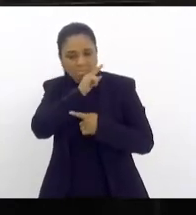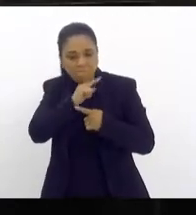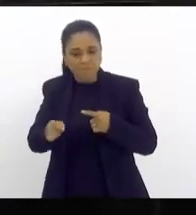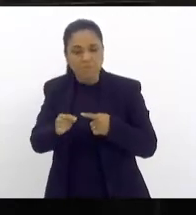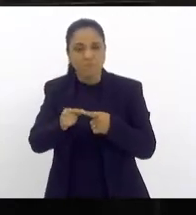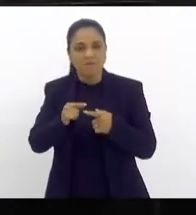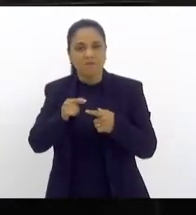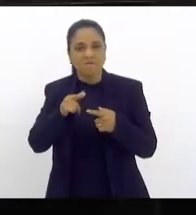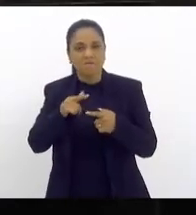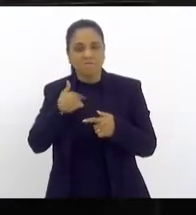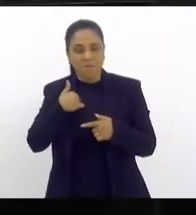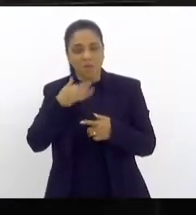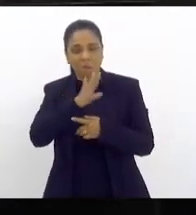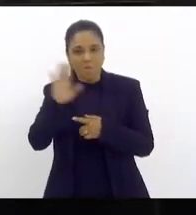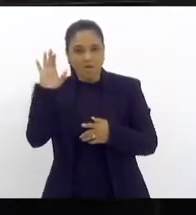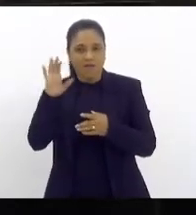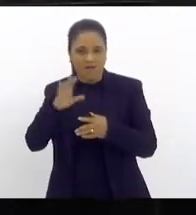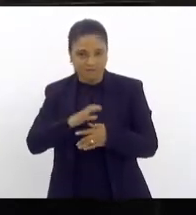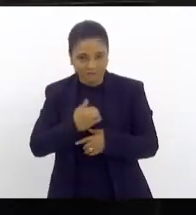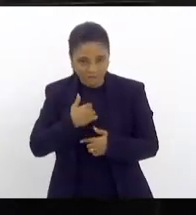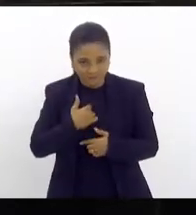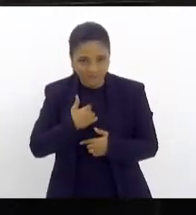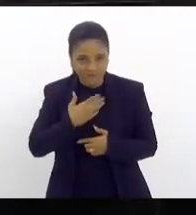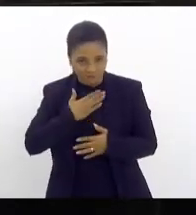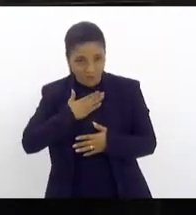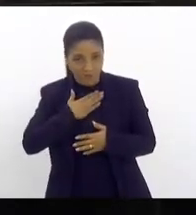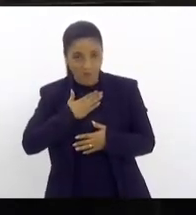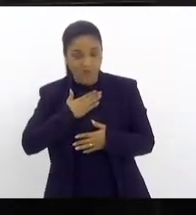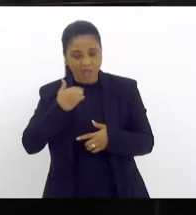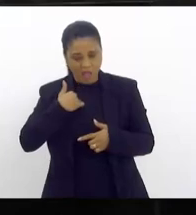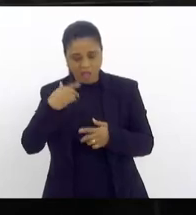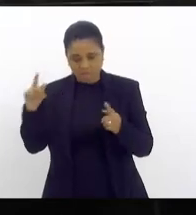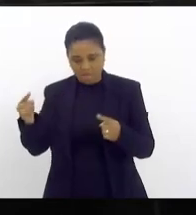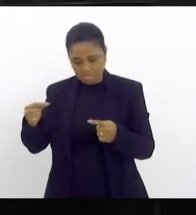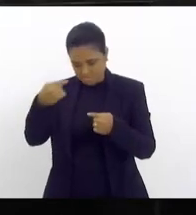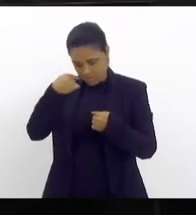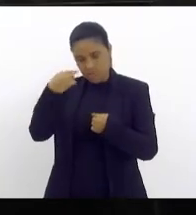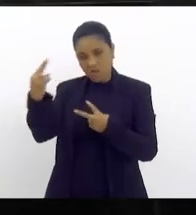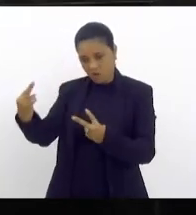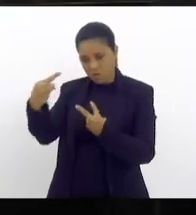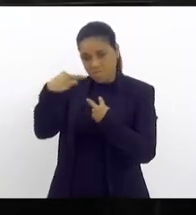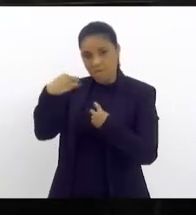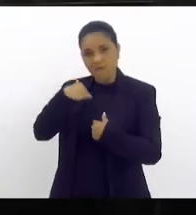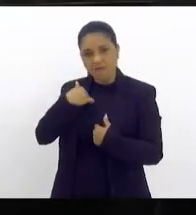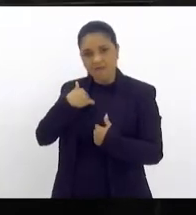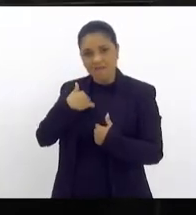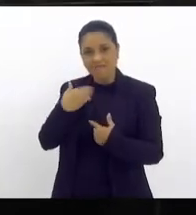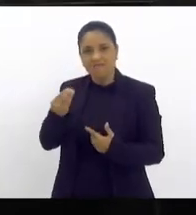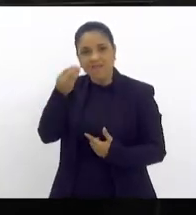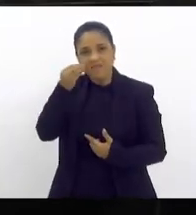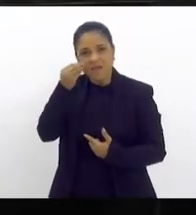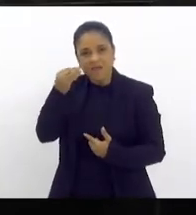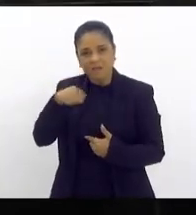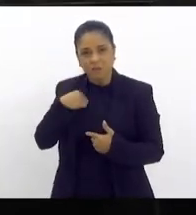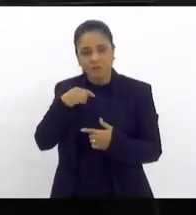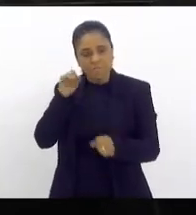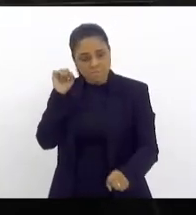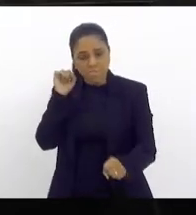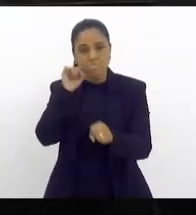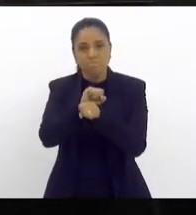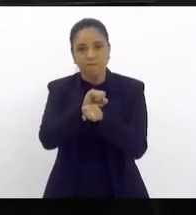que devem à justiça e ele mirou em mim a sua tentativa não só de inviabilização